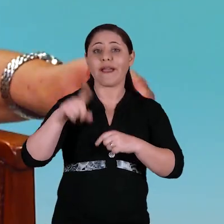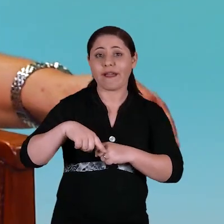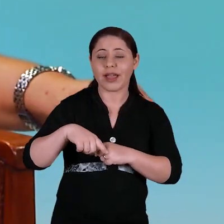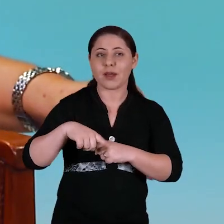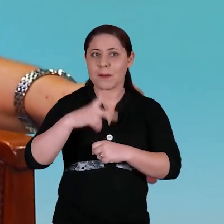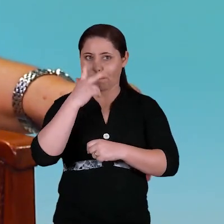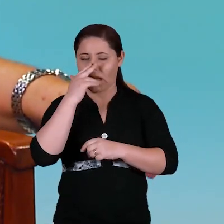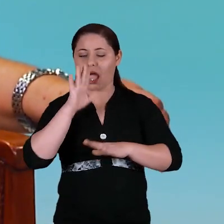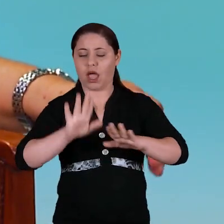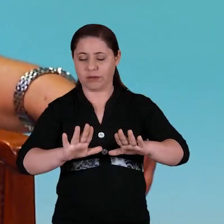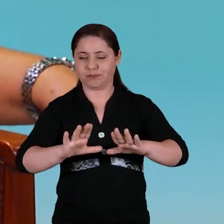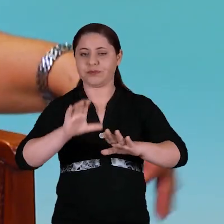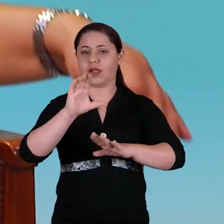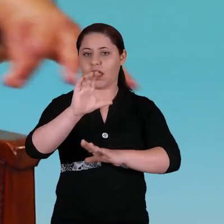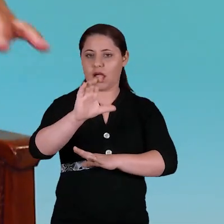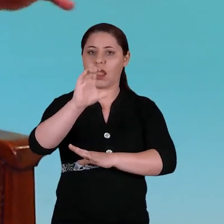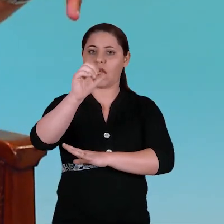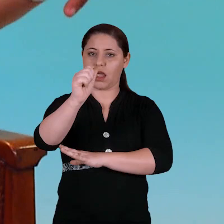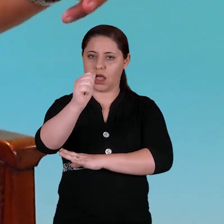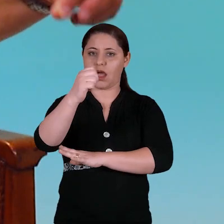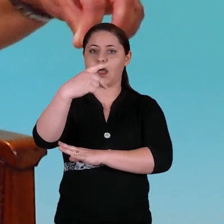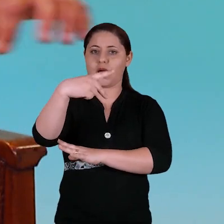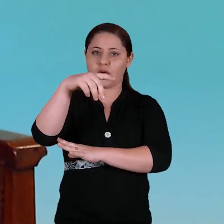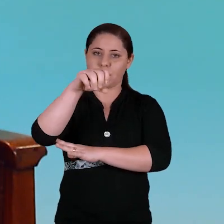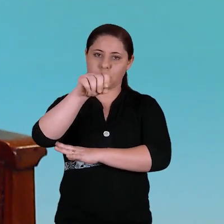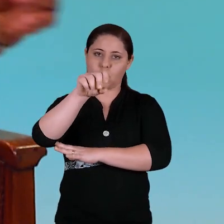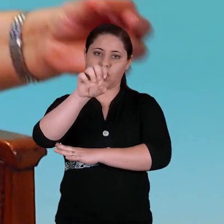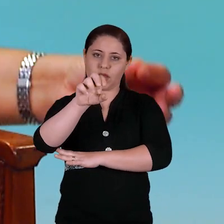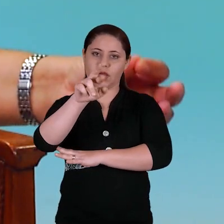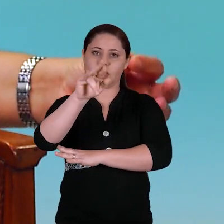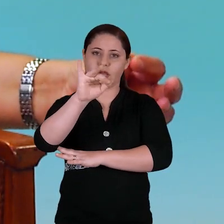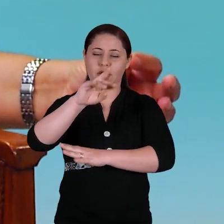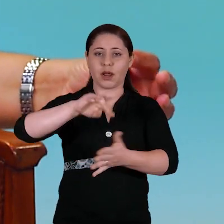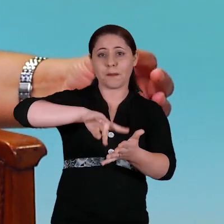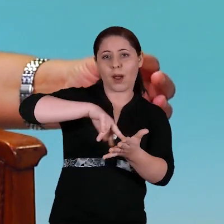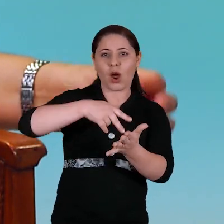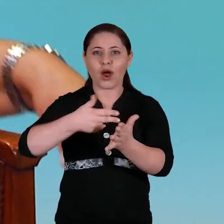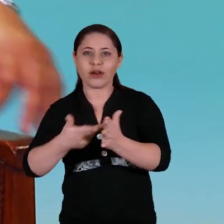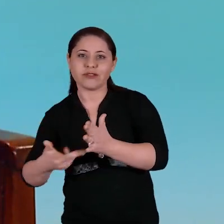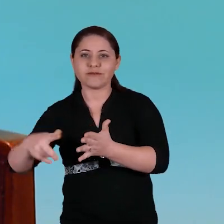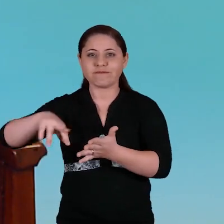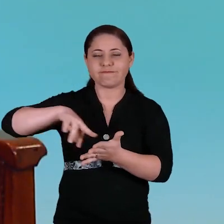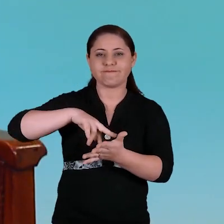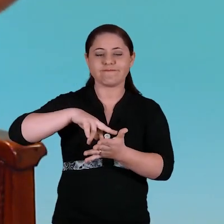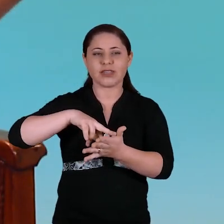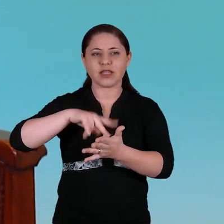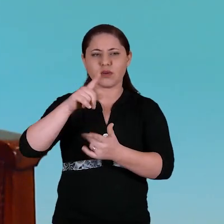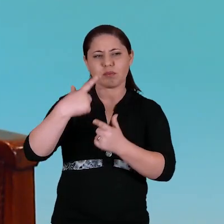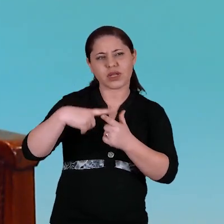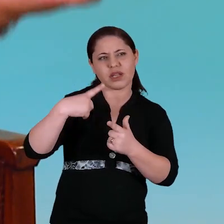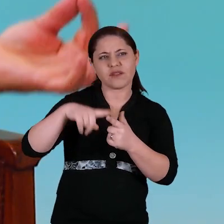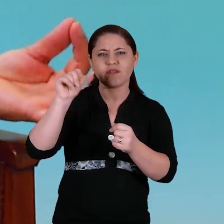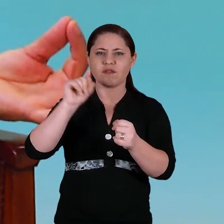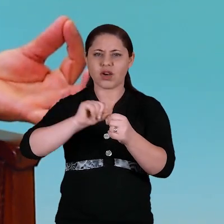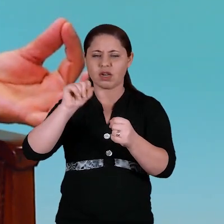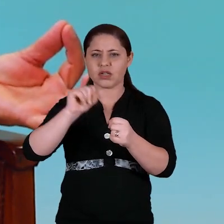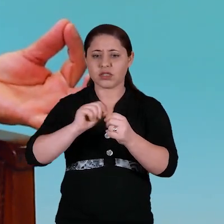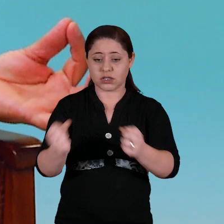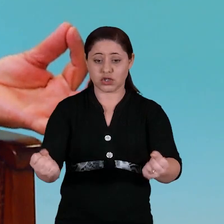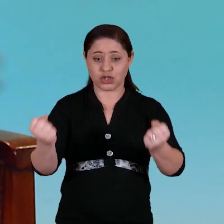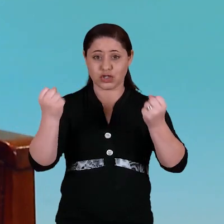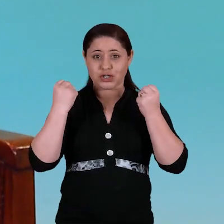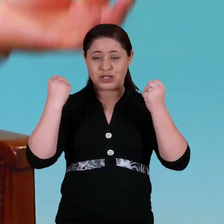Capoeira. Uma capoeira, legal, né, adaptada para o idoso. Então, se chama capoterapia, porque ele faz terapia, ele faz a